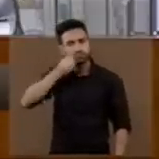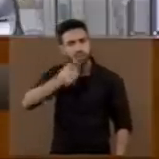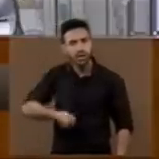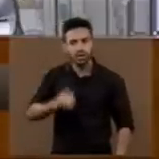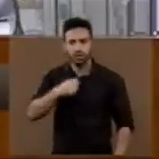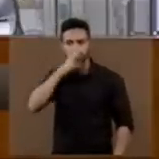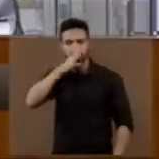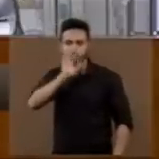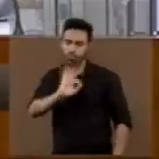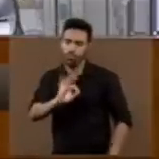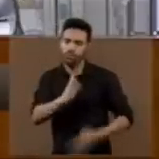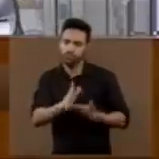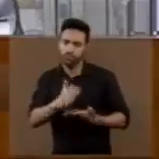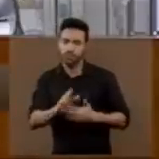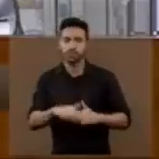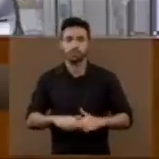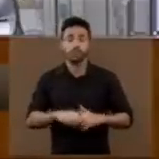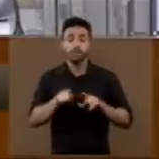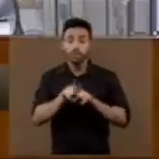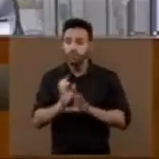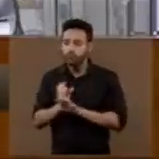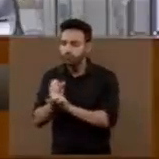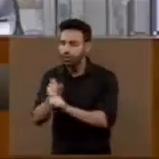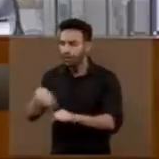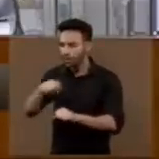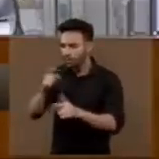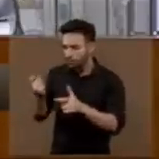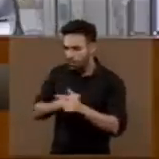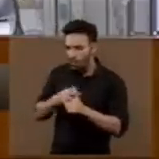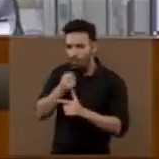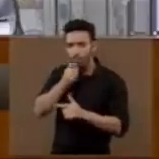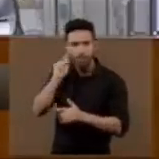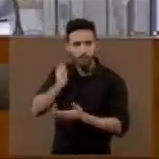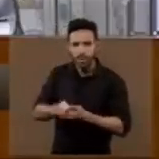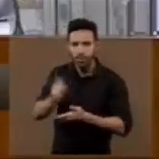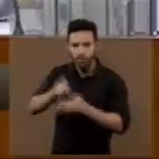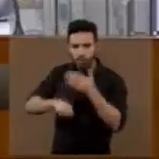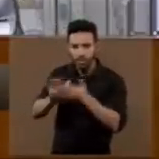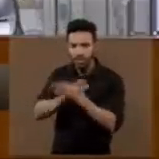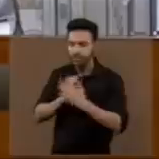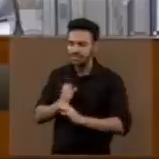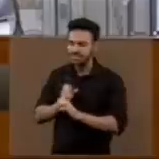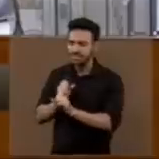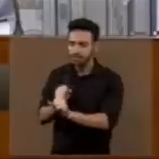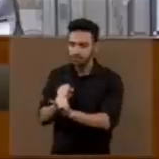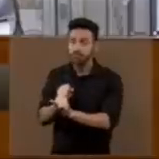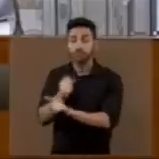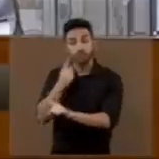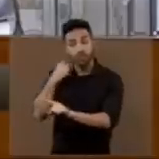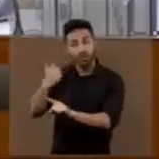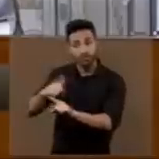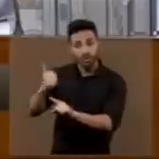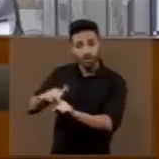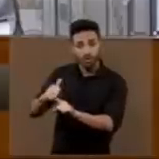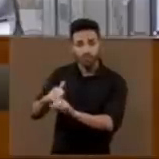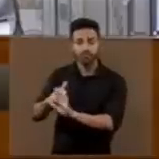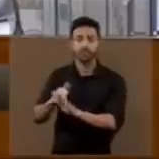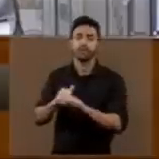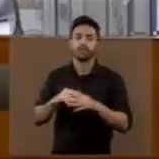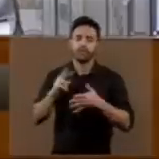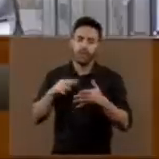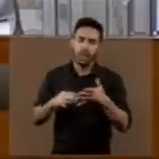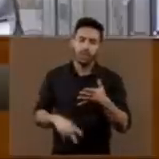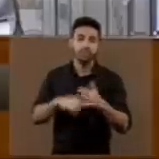A análise do montante dos débitos tributários não quitados, que era um dos dados. Quer dizer, ela reitera e chega no